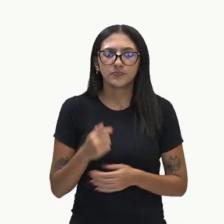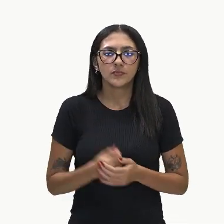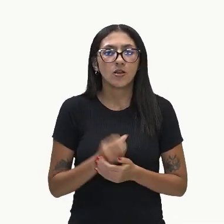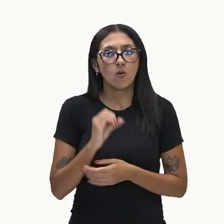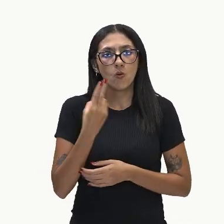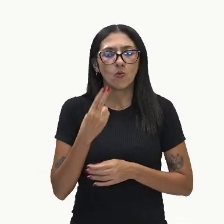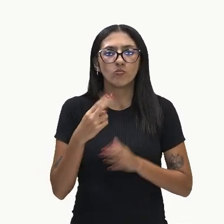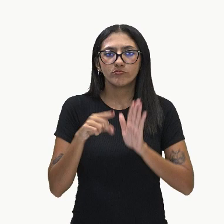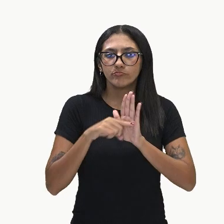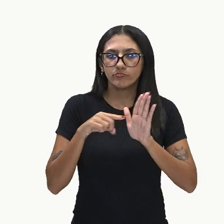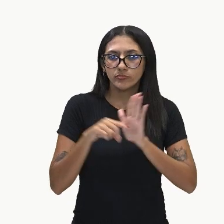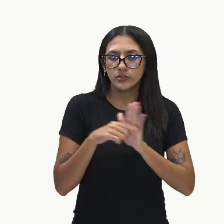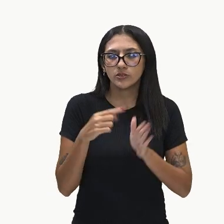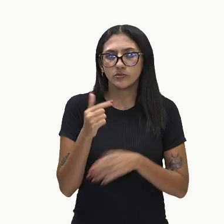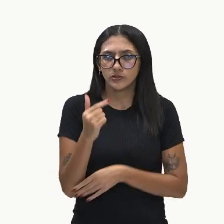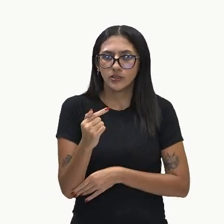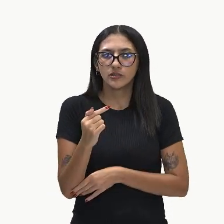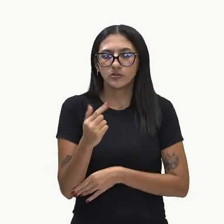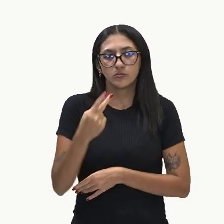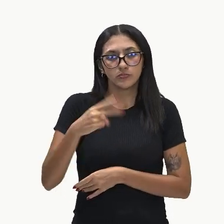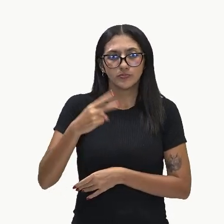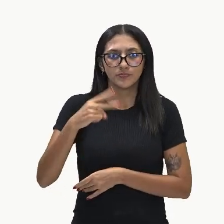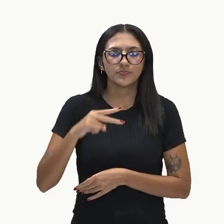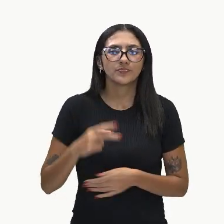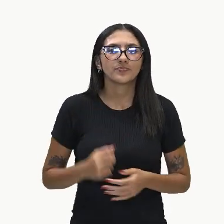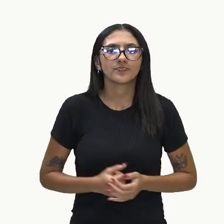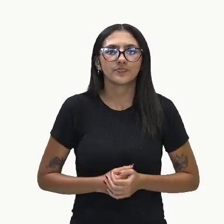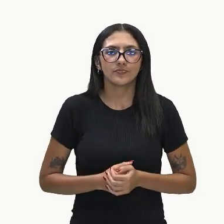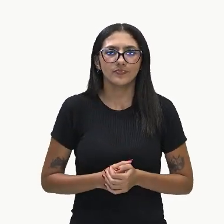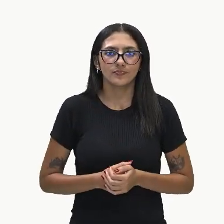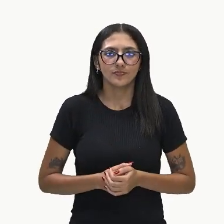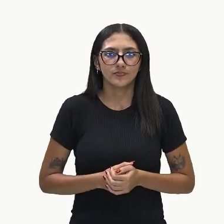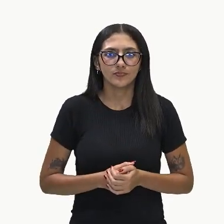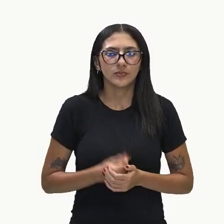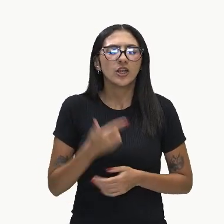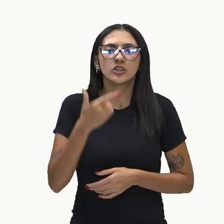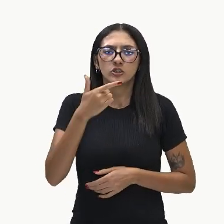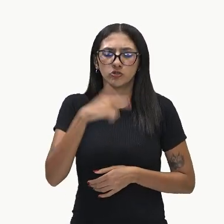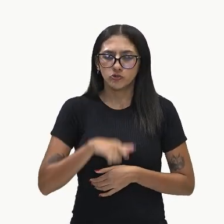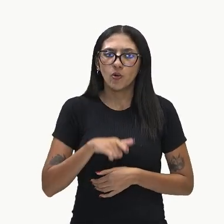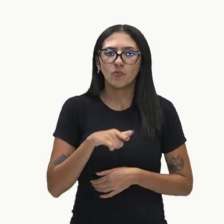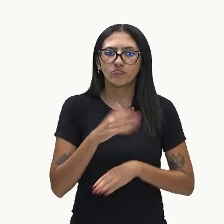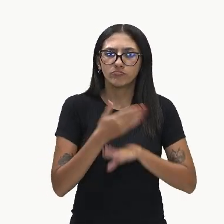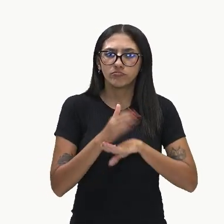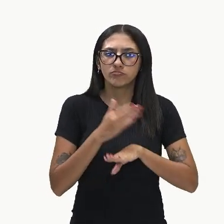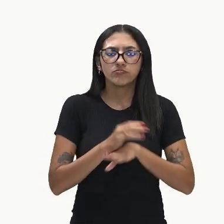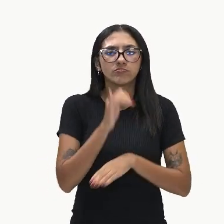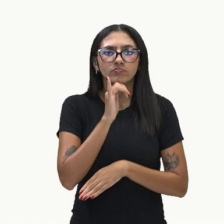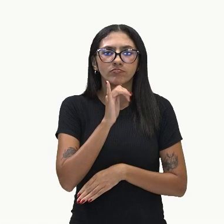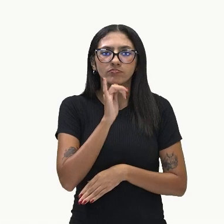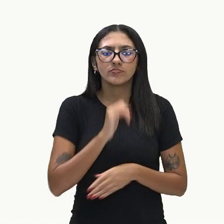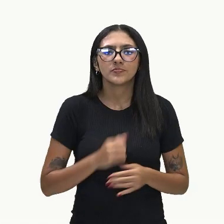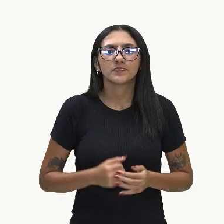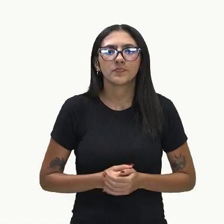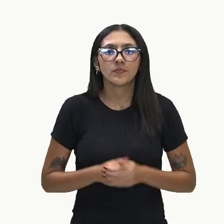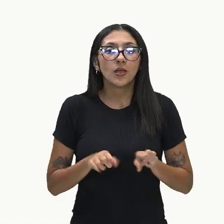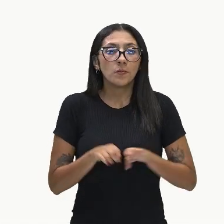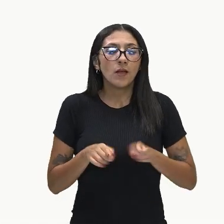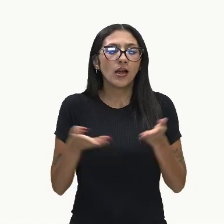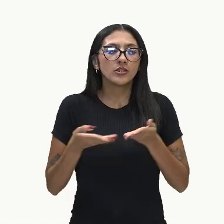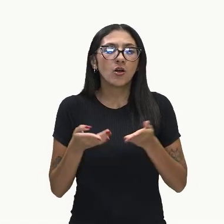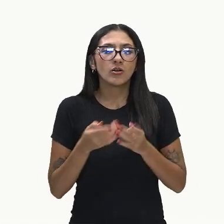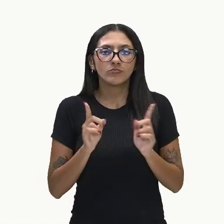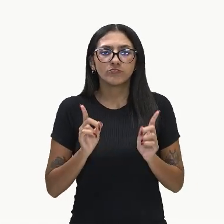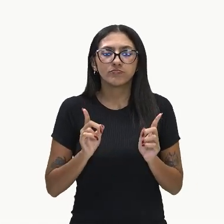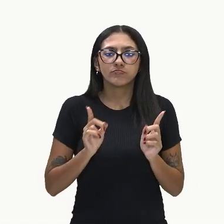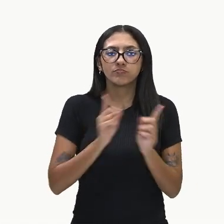negativo, ok? Aqui, ó, mesmo procedimento. Porém, ó, quando eu passar o 25 para o outro